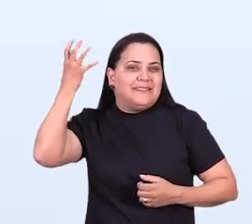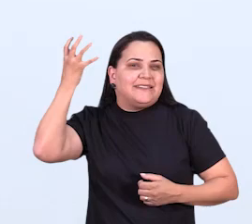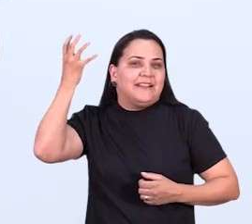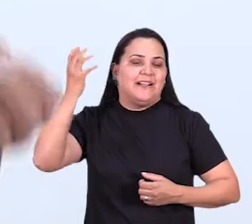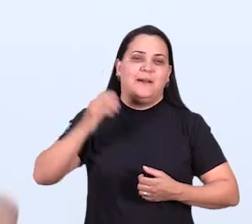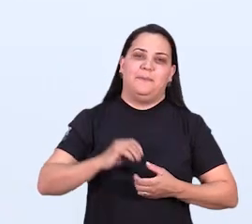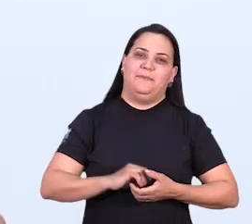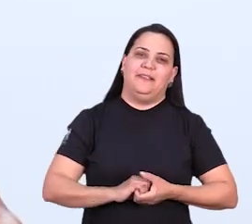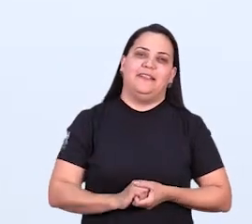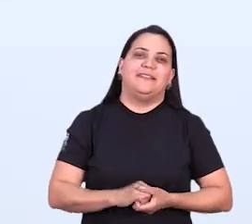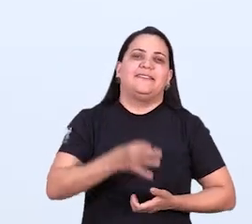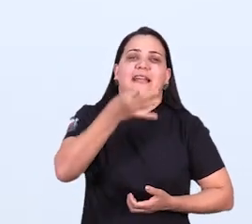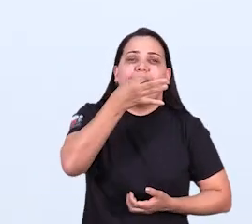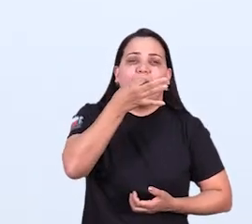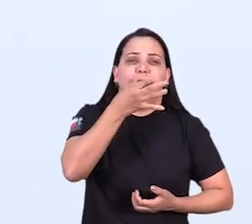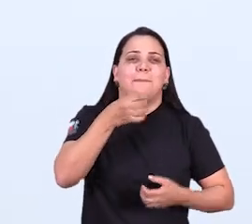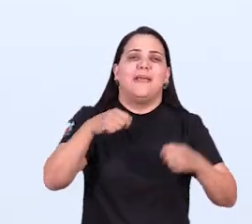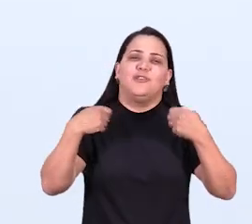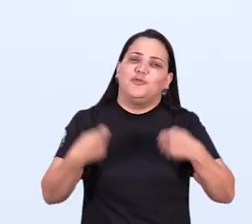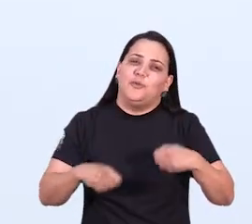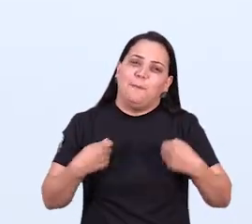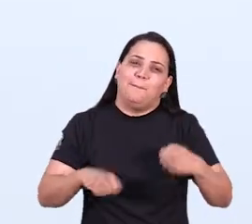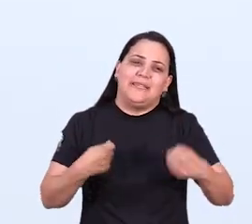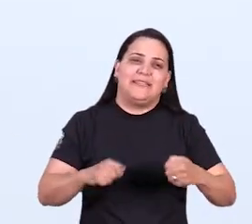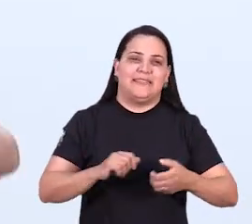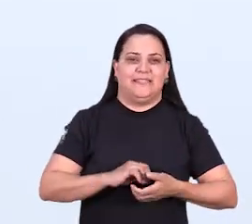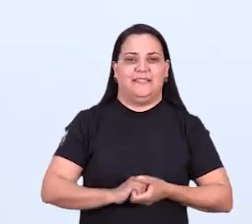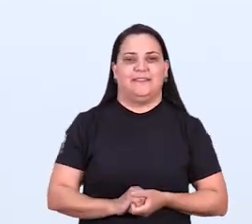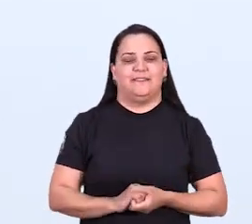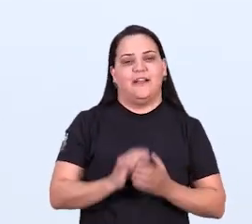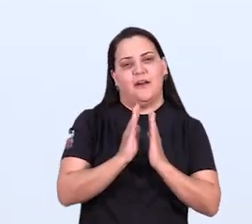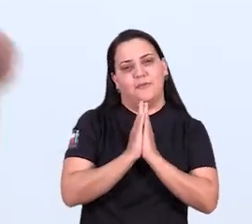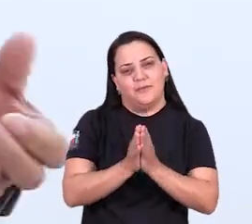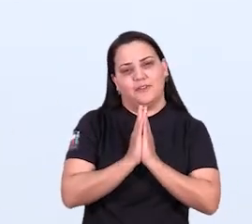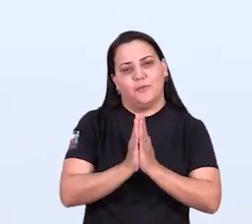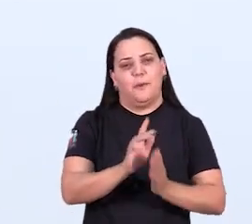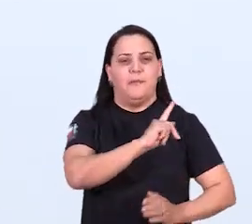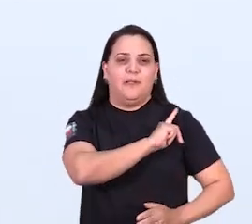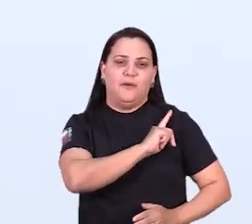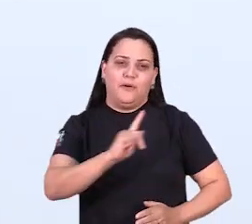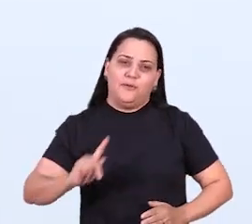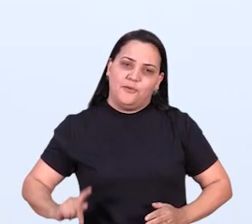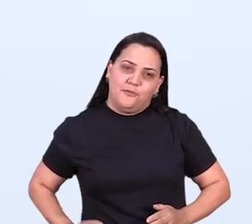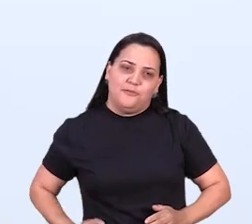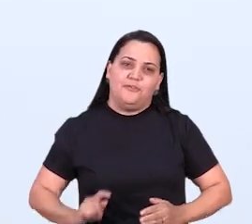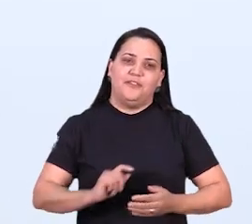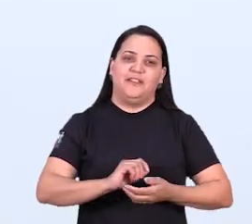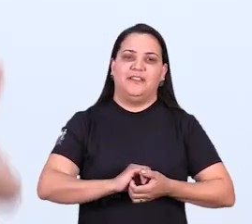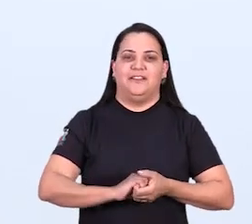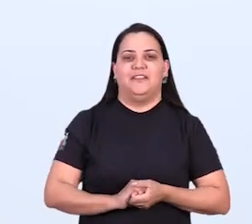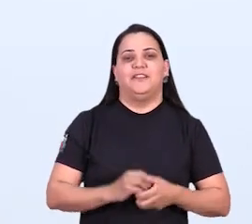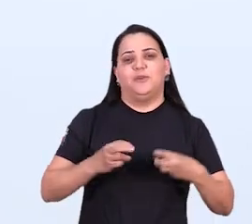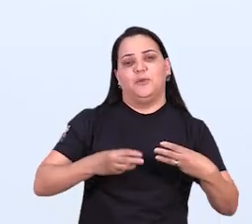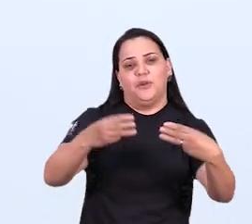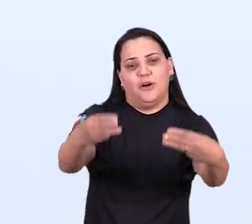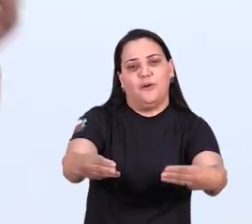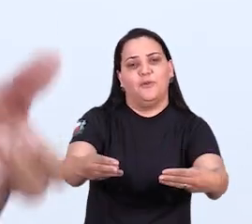de esquizofrenia, ficar sem esses medicamentos. Então faço mesmo o apelo urgente